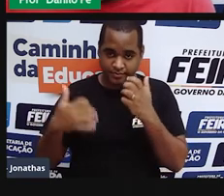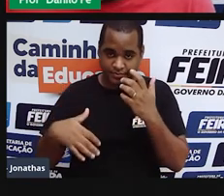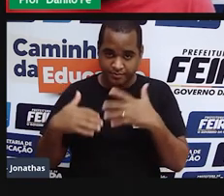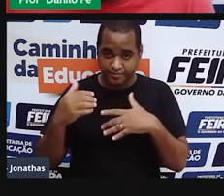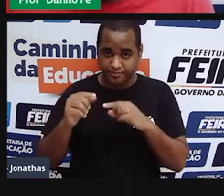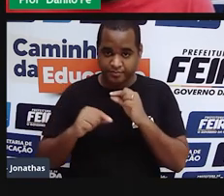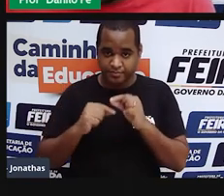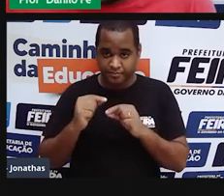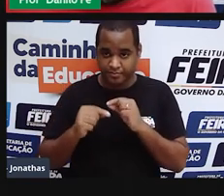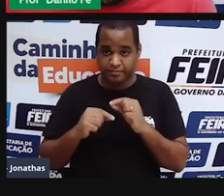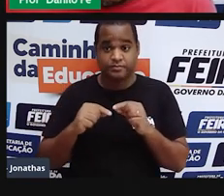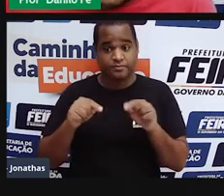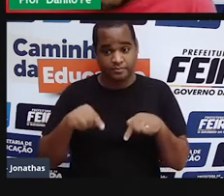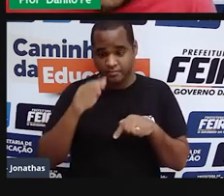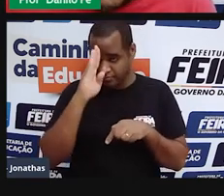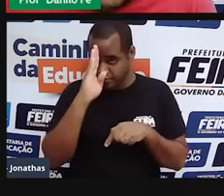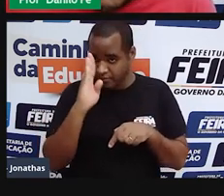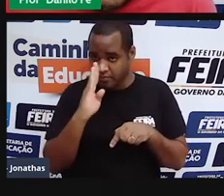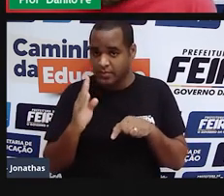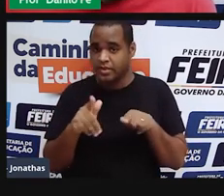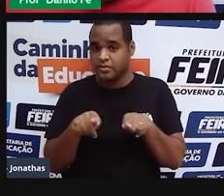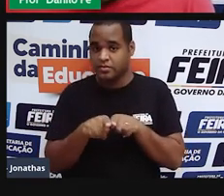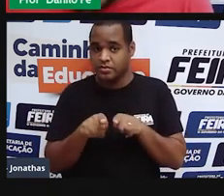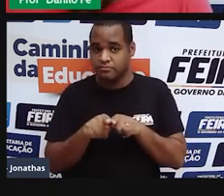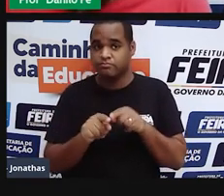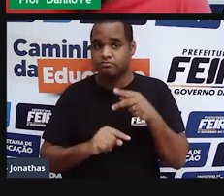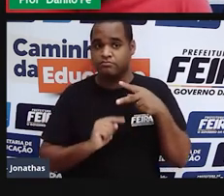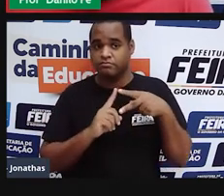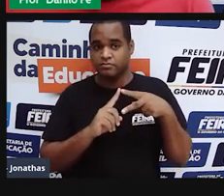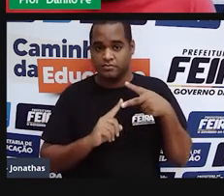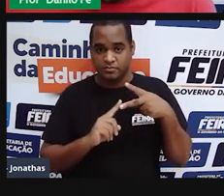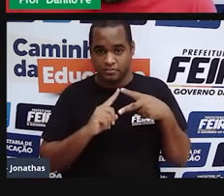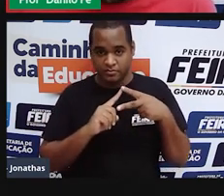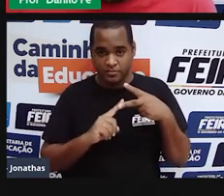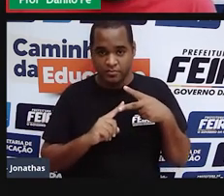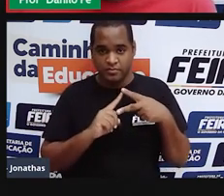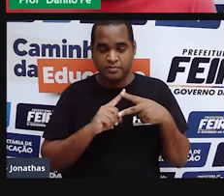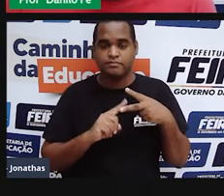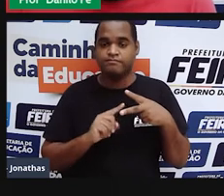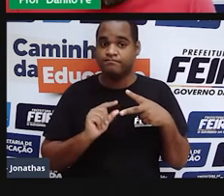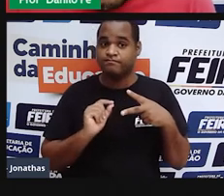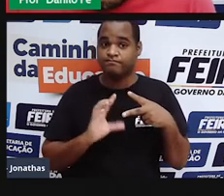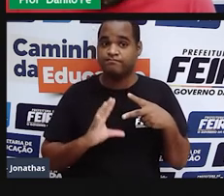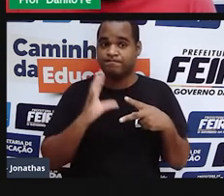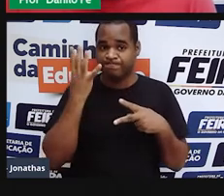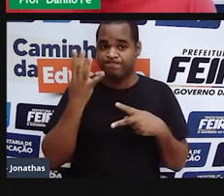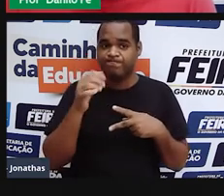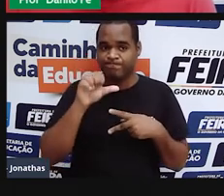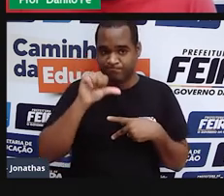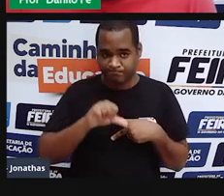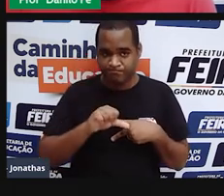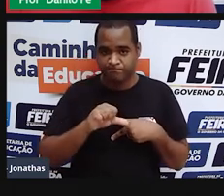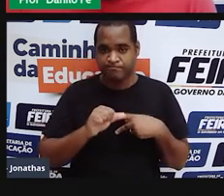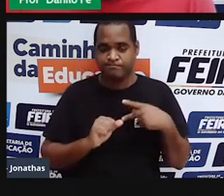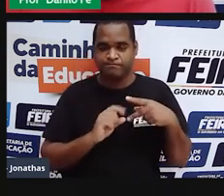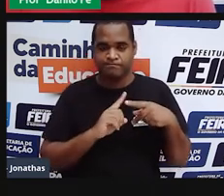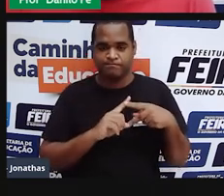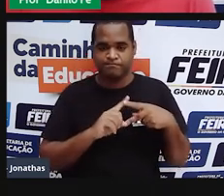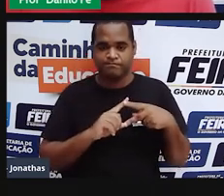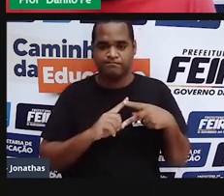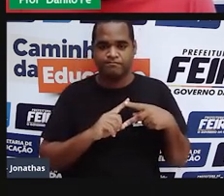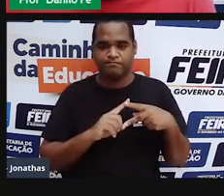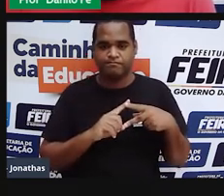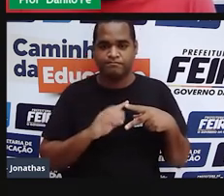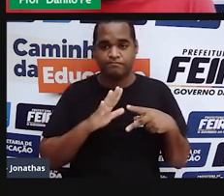Essa guerra de algumas consequências mas pelo menos eu e o que é